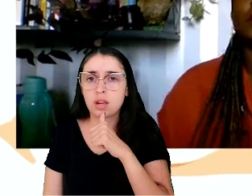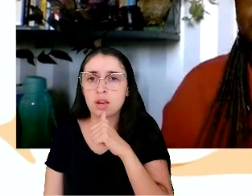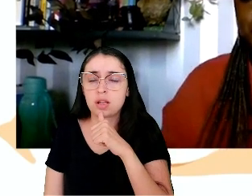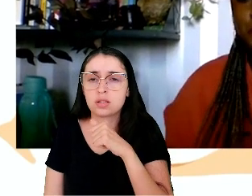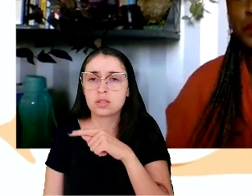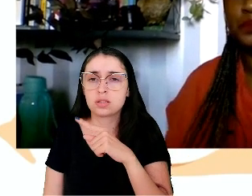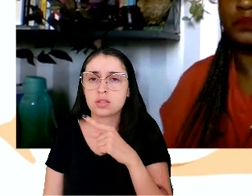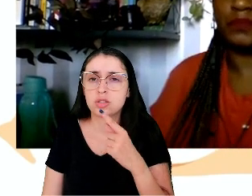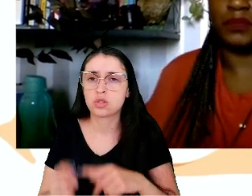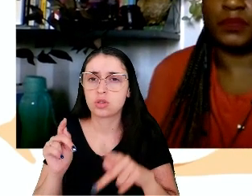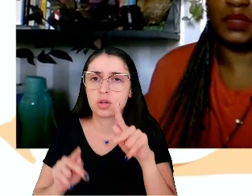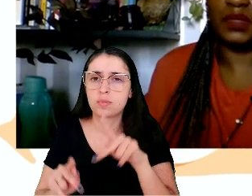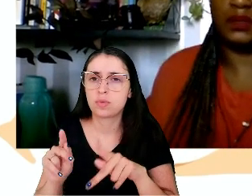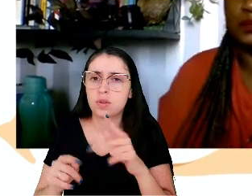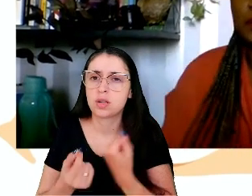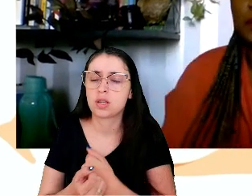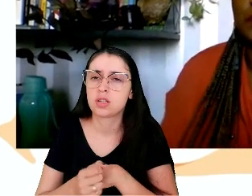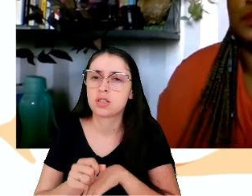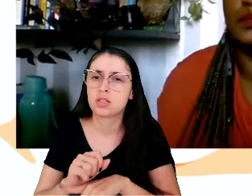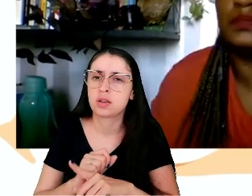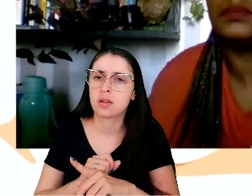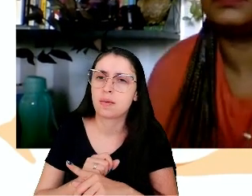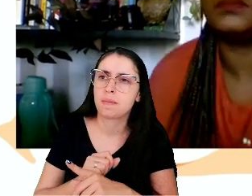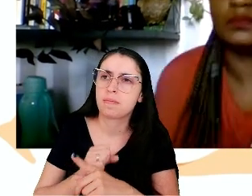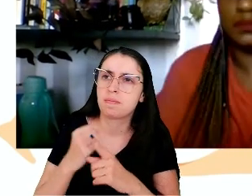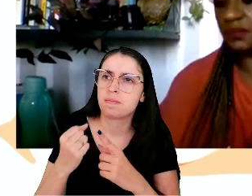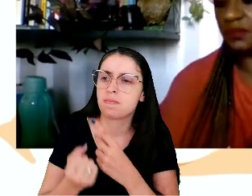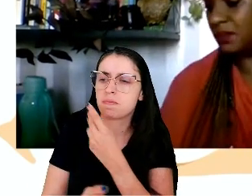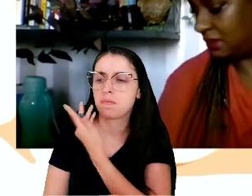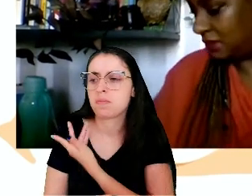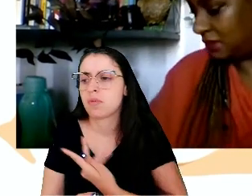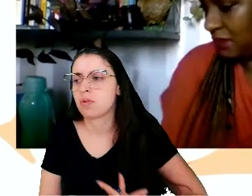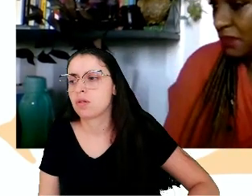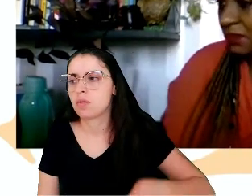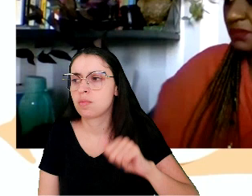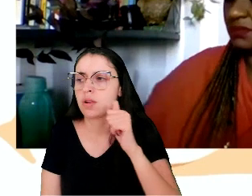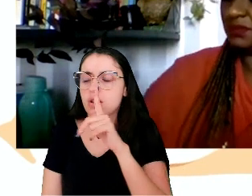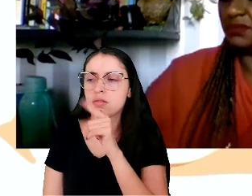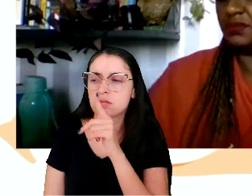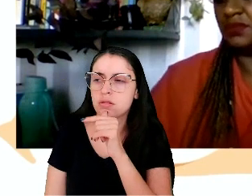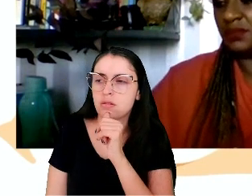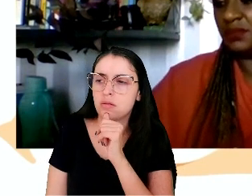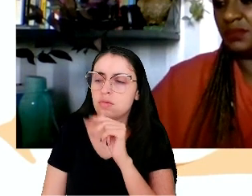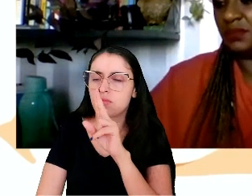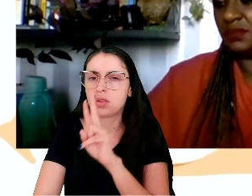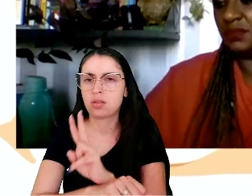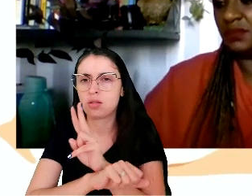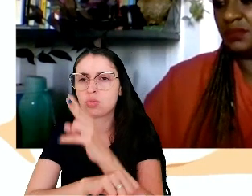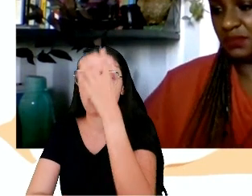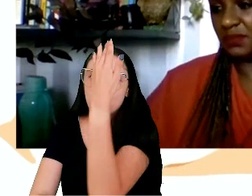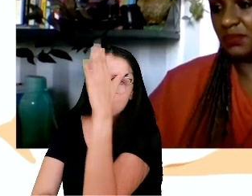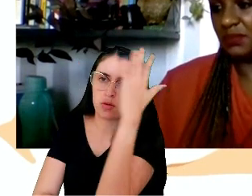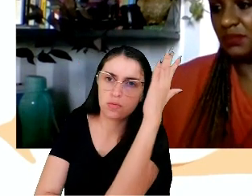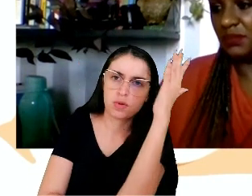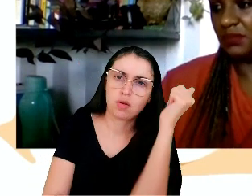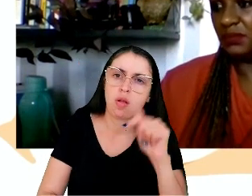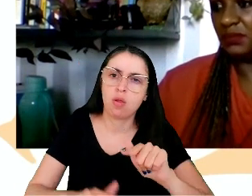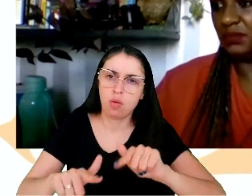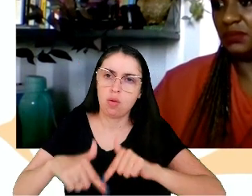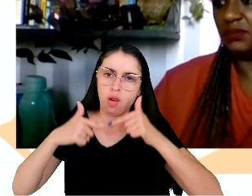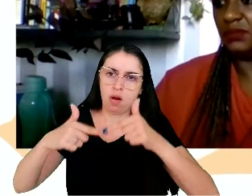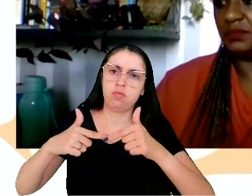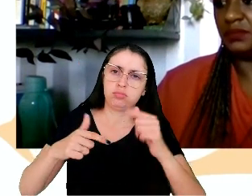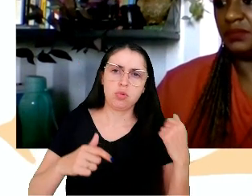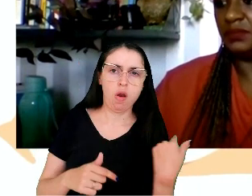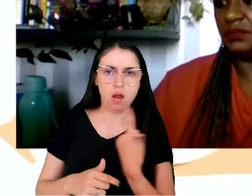públicas de águas, a mulher aí como verdadeira guardiã do meio ambiente, a luta que deve ser de todos